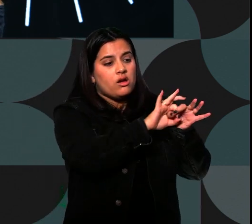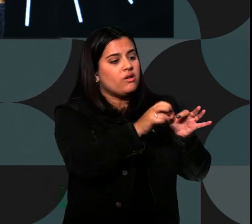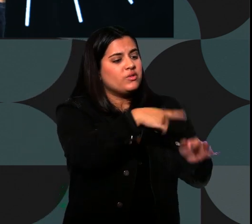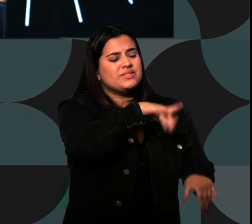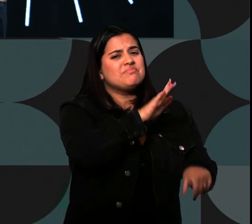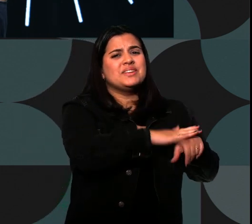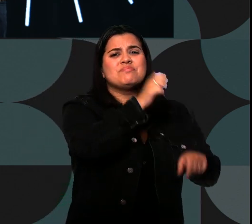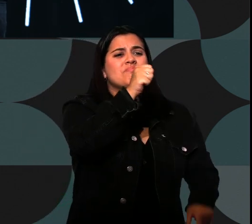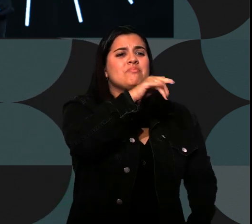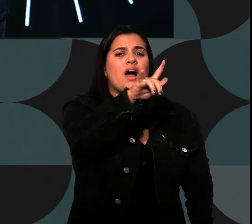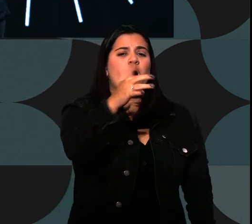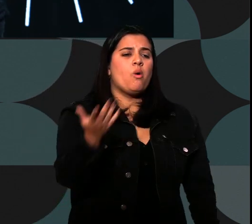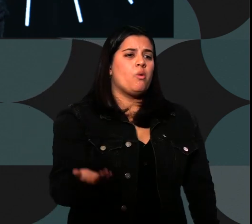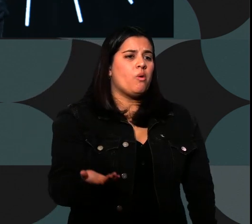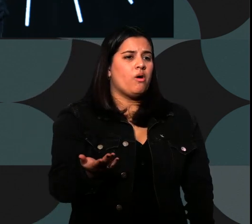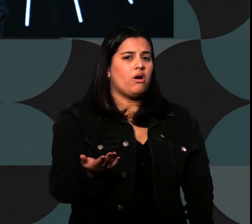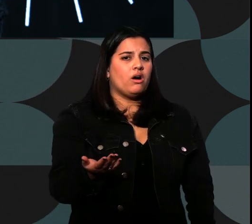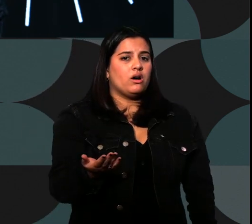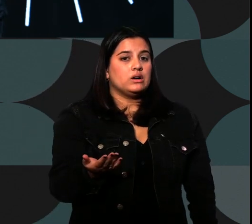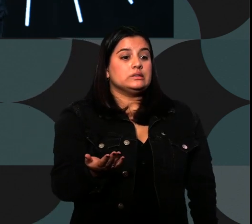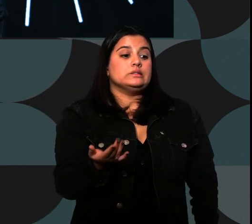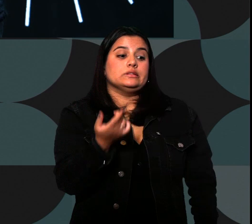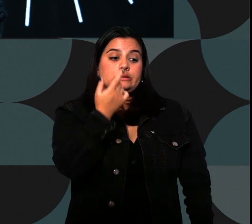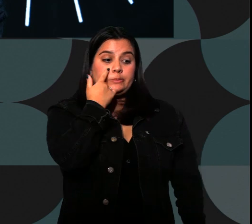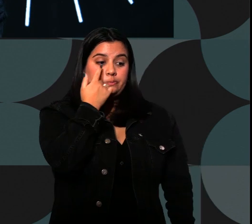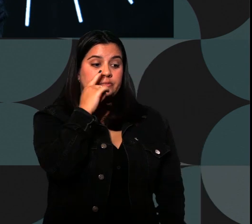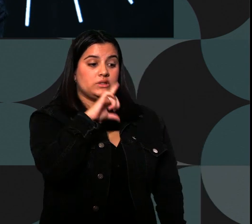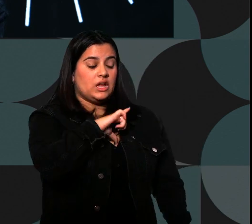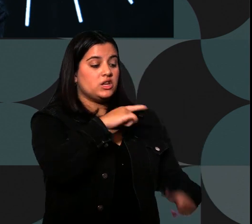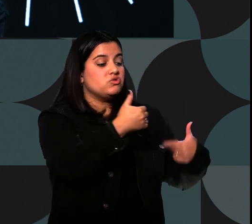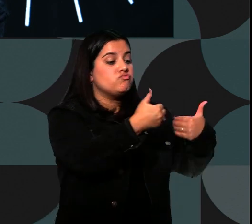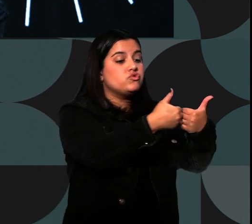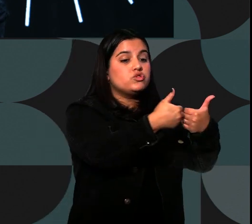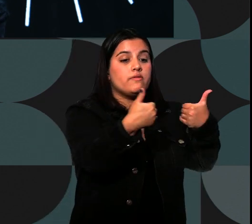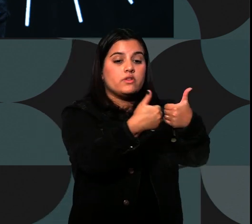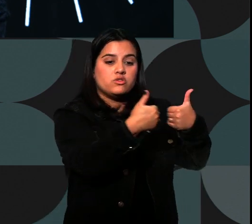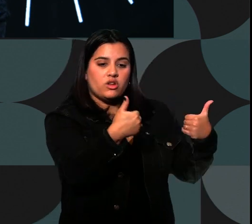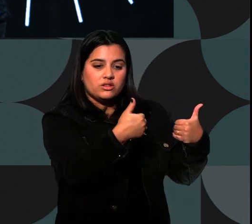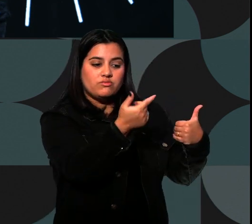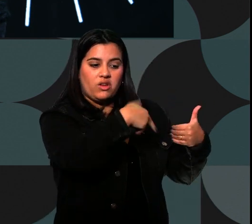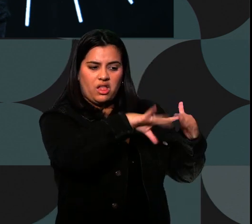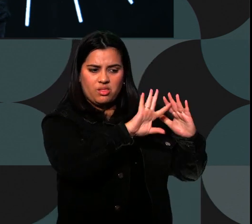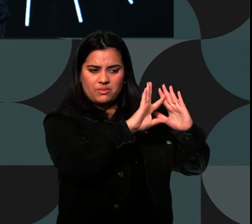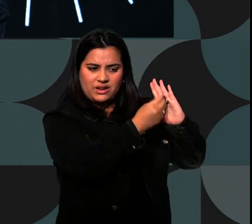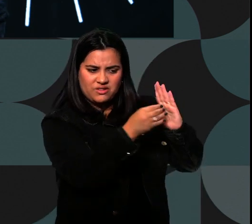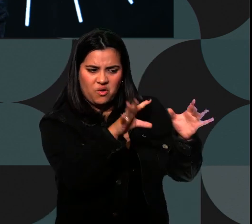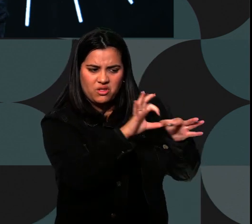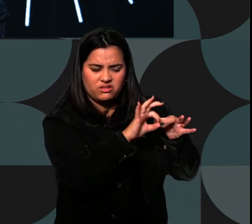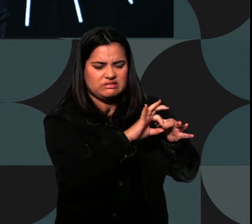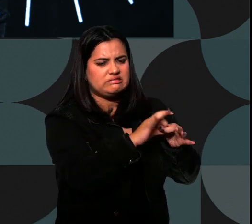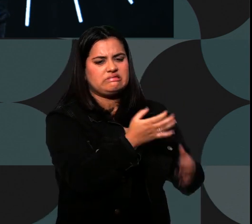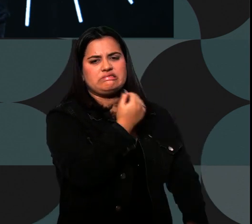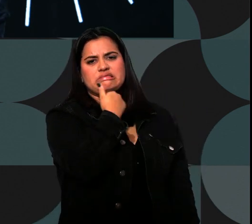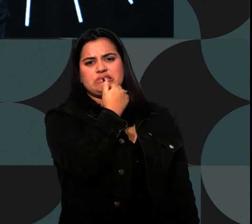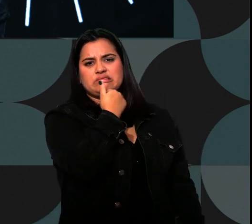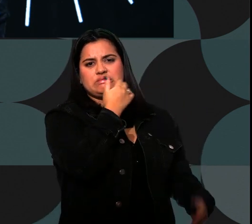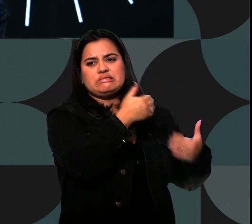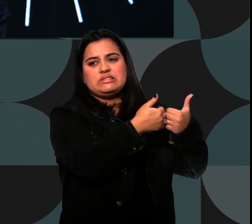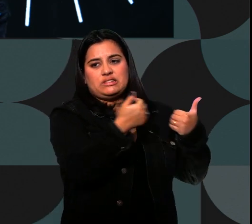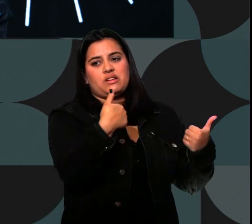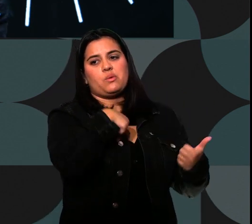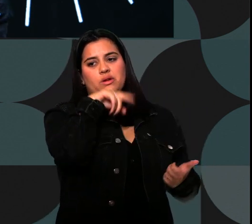bem. Primeiro, ouço que há divisões quando vocês se reúnem como igreja, e até certo ponto eu o